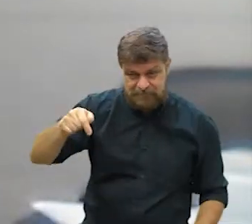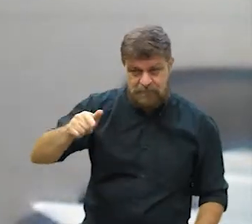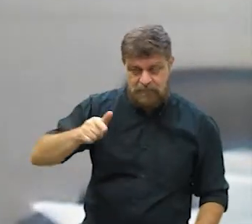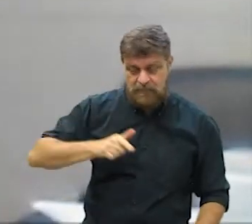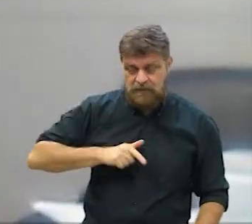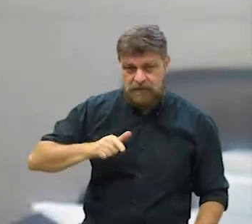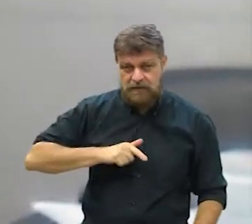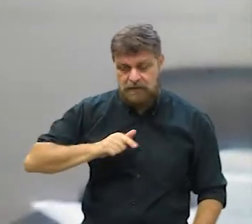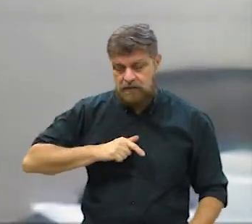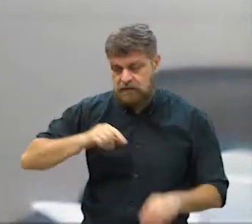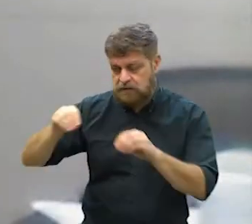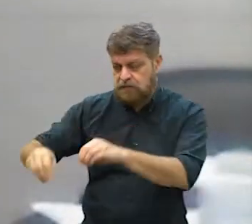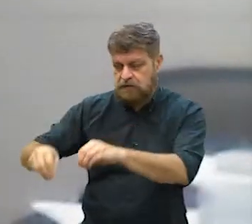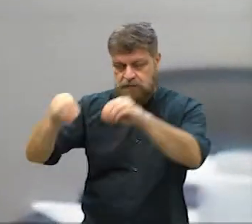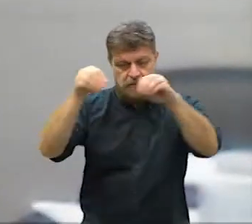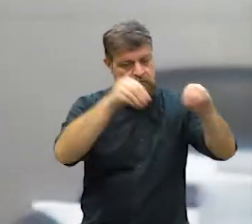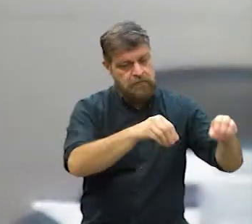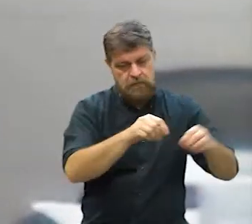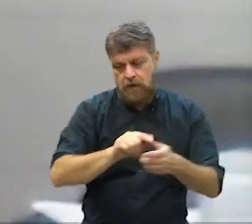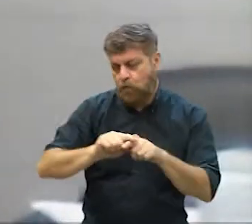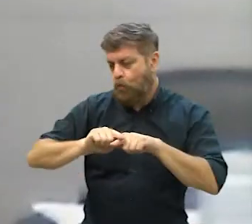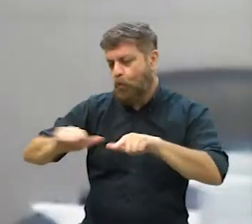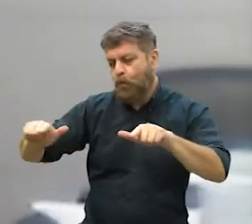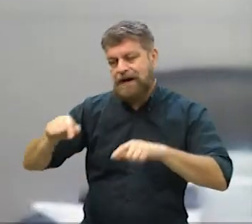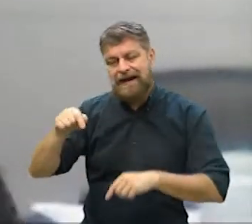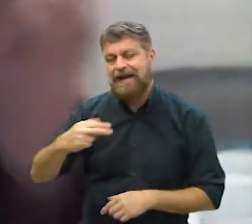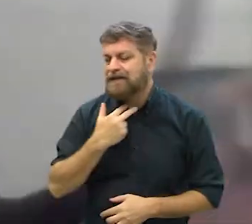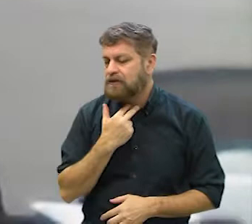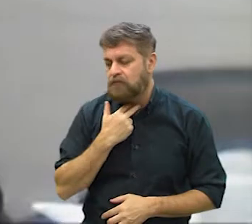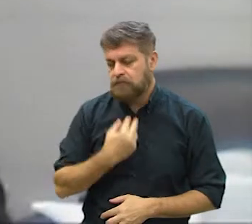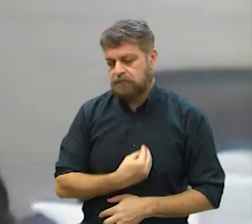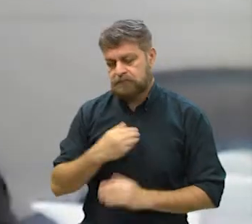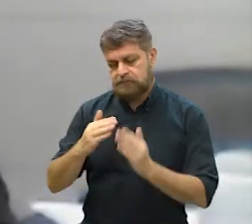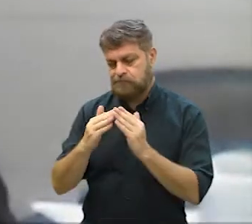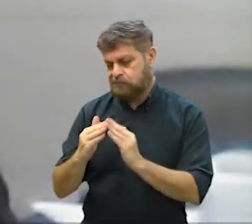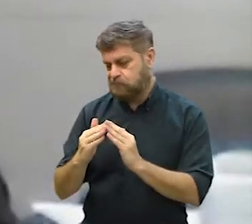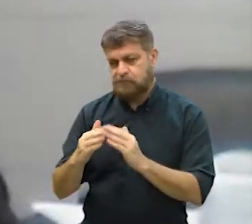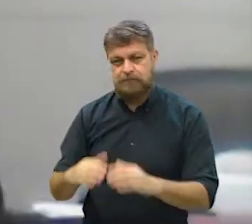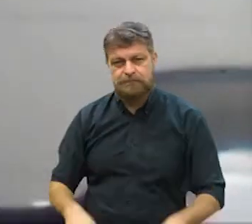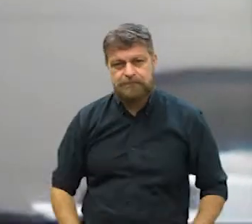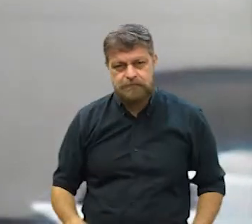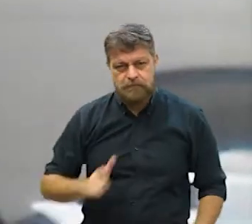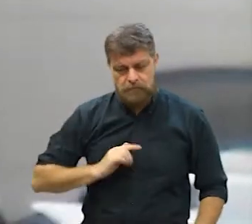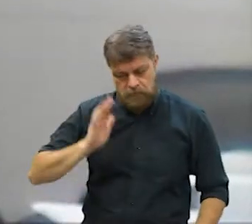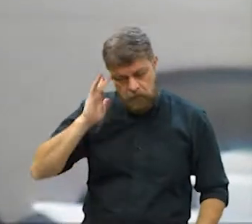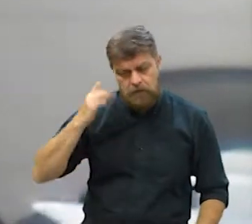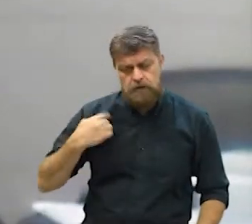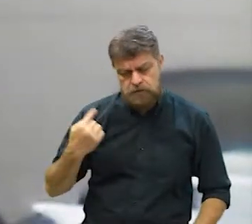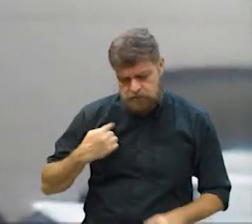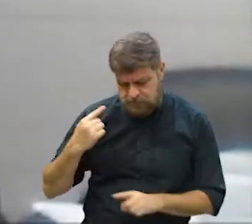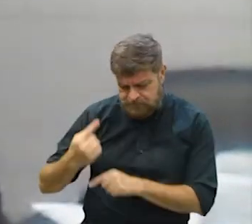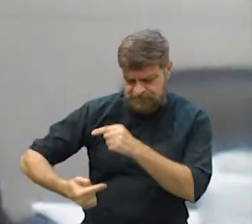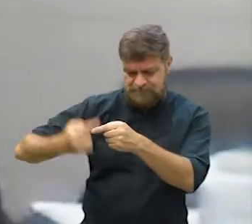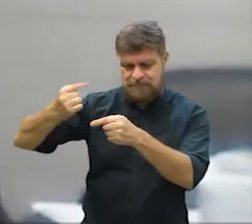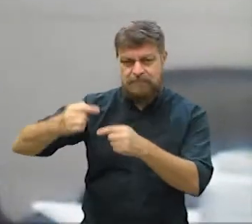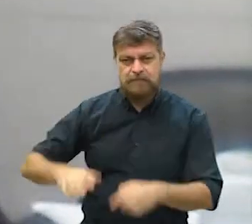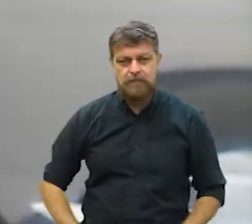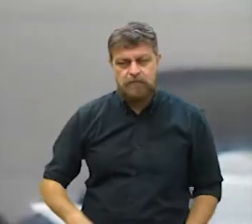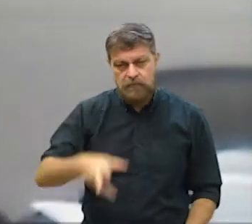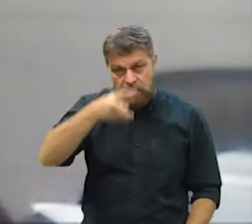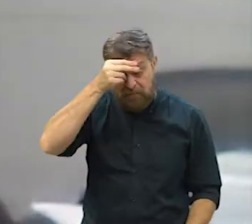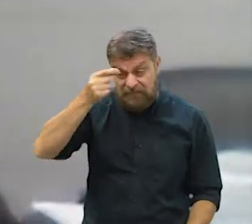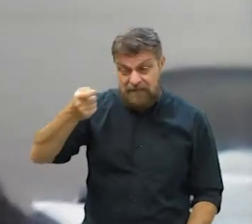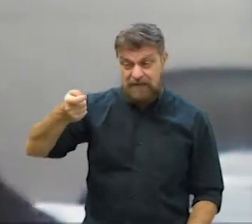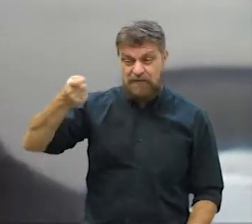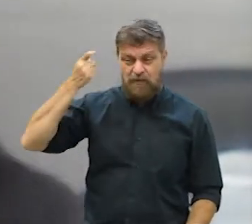realmente eles têm que deixarem aquele local. Mas, enfim, eu acho que nós avançamos bastante, os